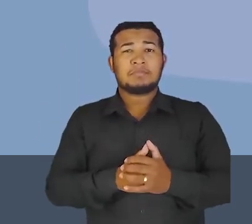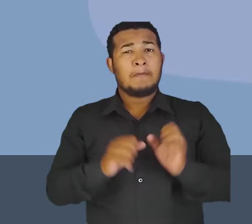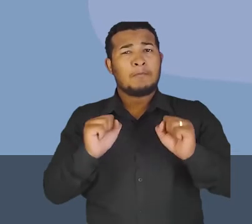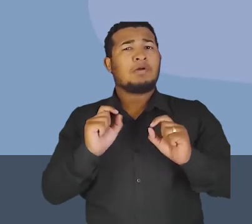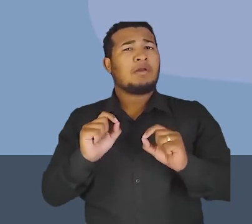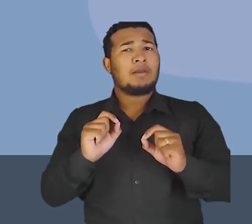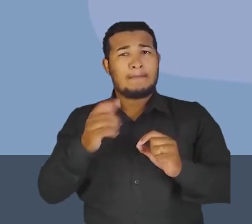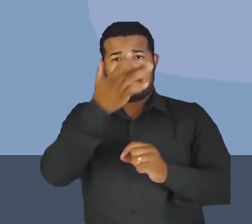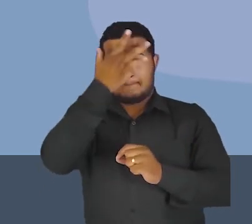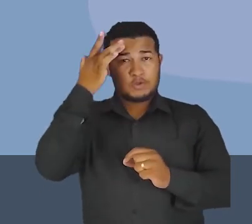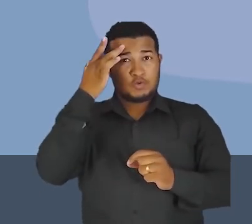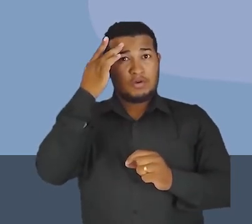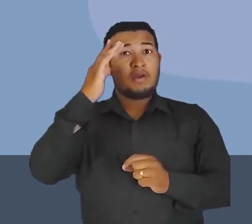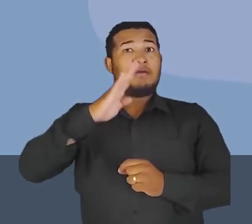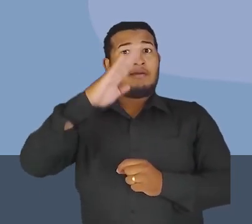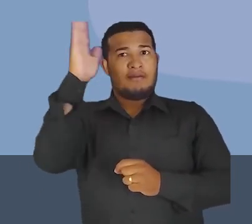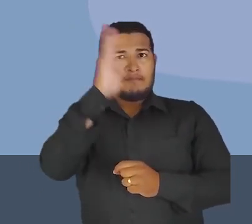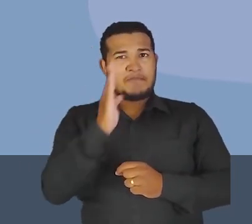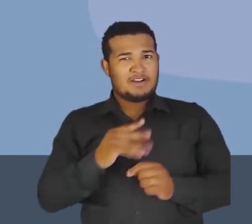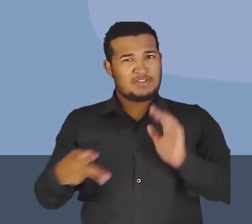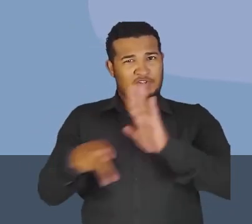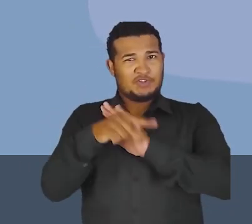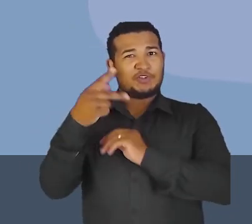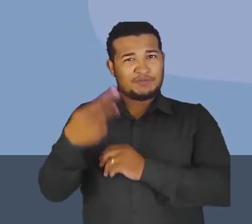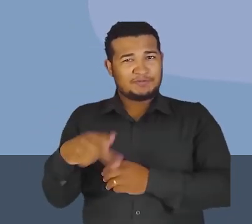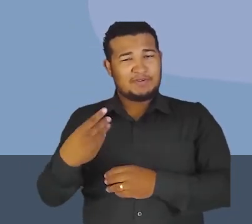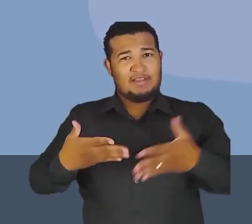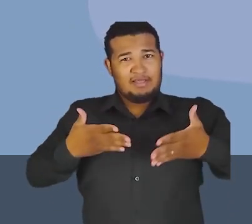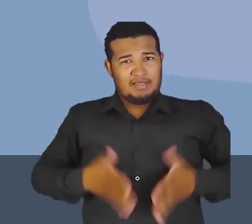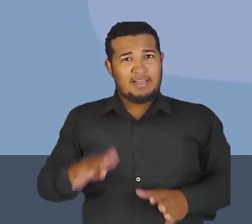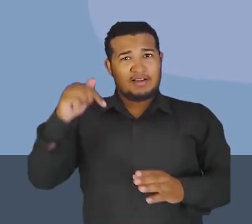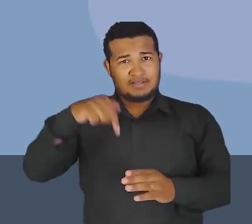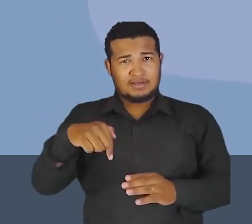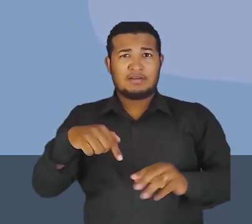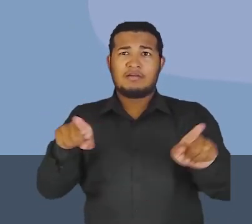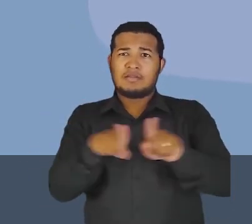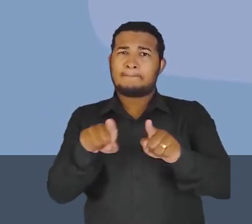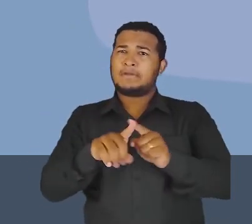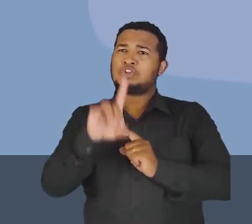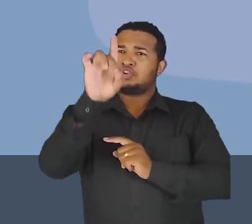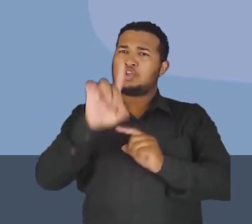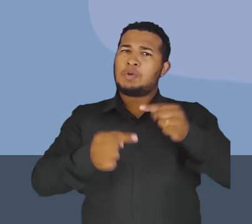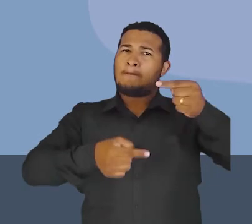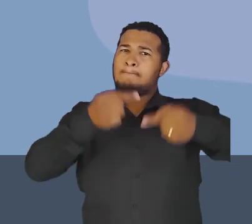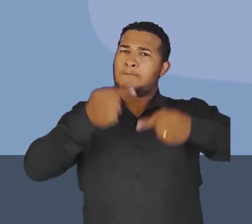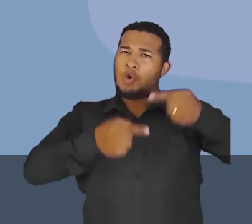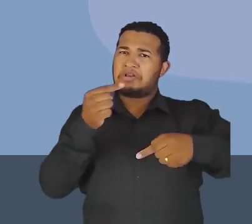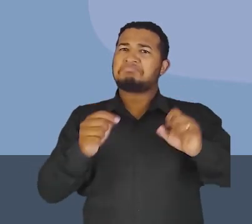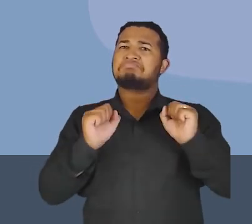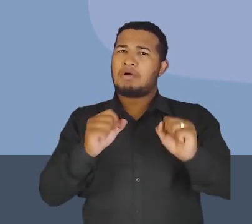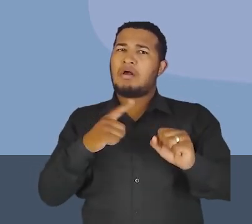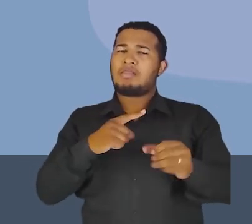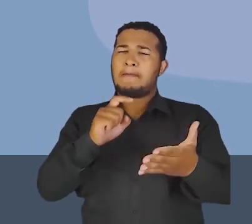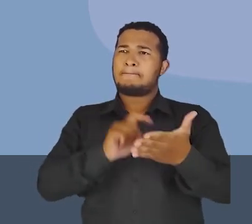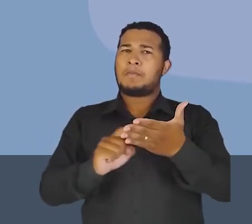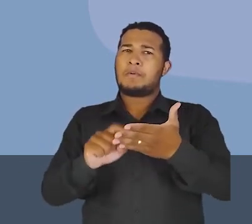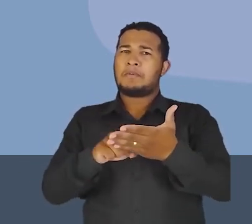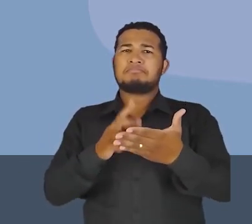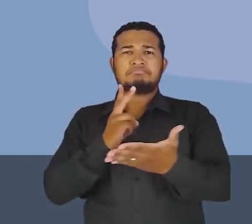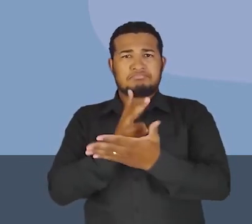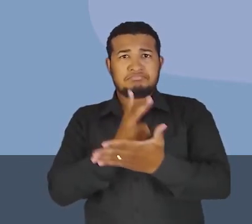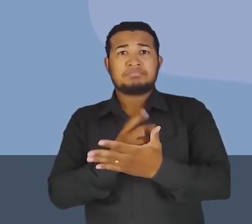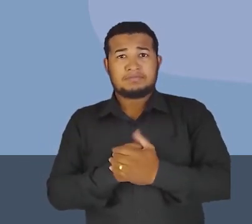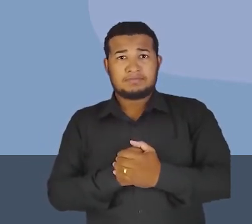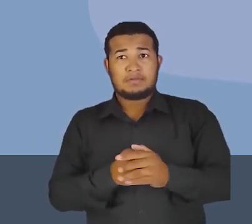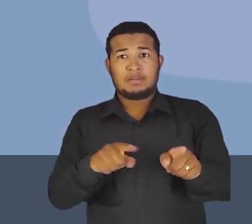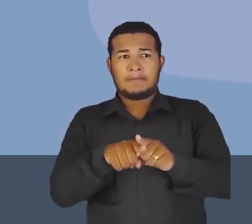candidatar brasileiros natos ou naturalizados, que estão em pleno exercício dos direitos políticos, alistados na Justiça Eleitoral, que